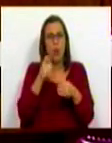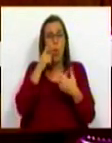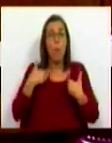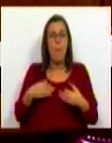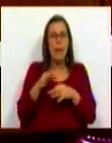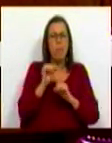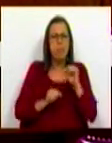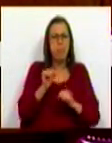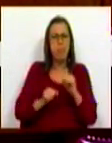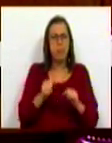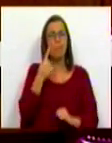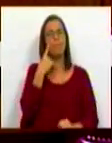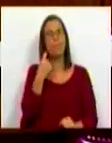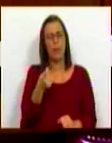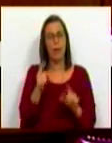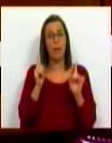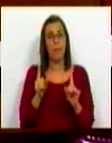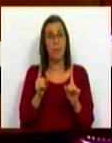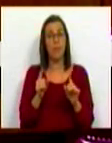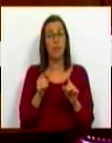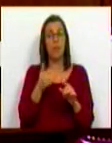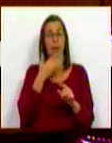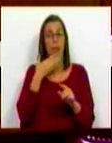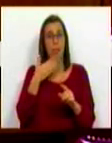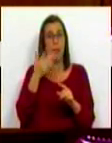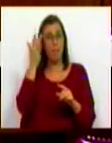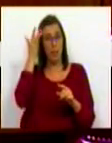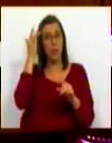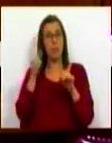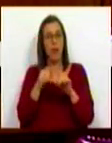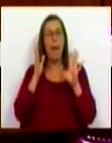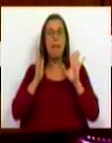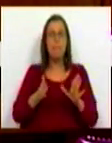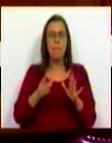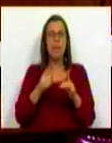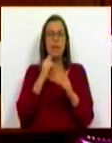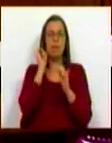humana e veio reconhecer que, a fim de facilitar a rastreabilidade, é necessário